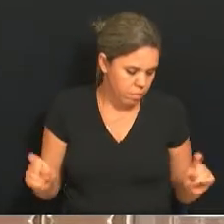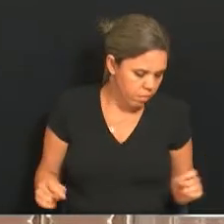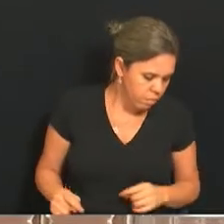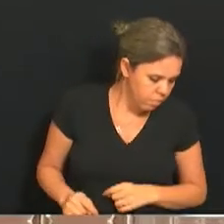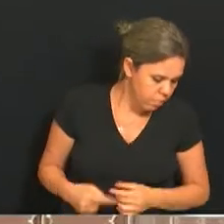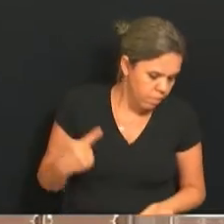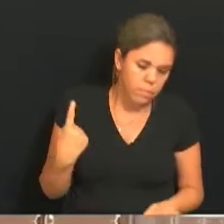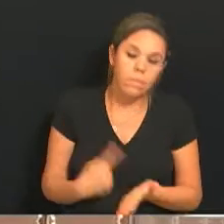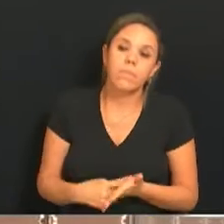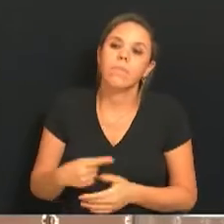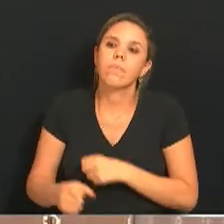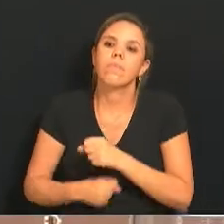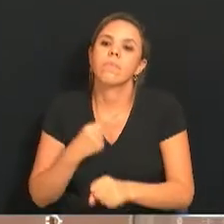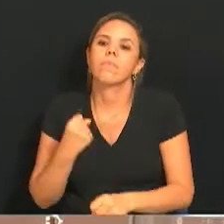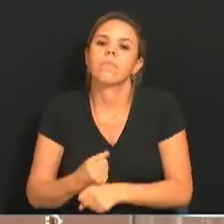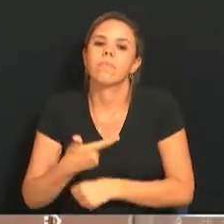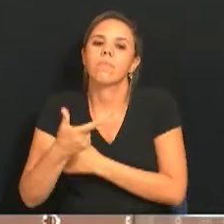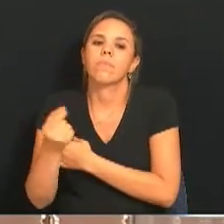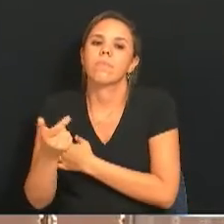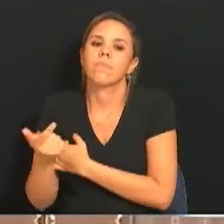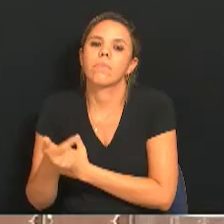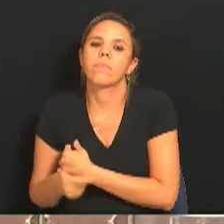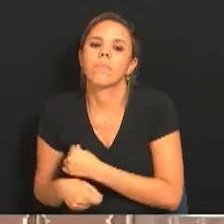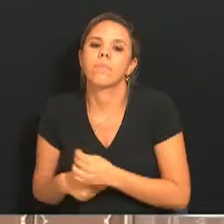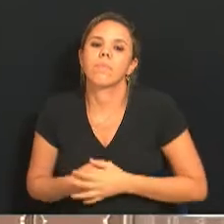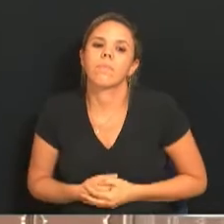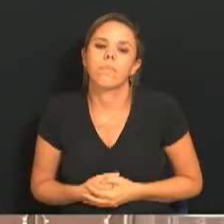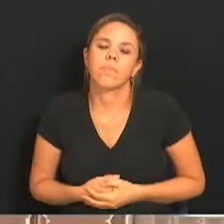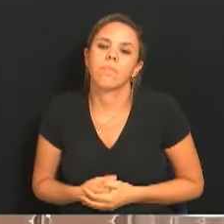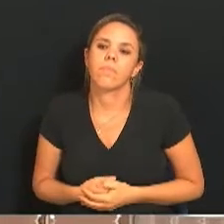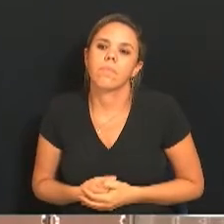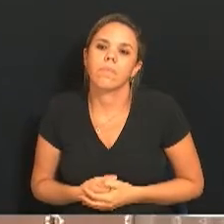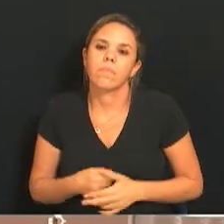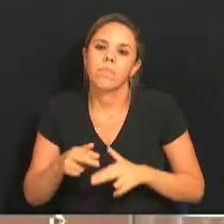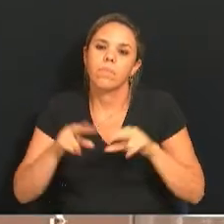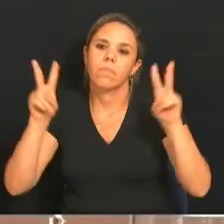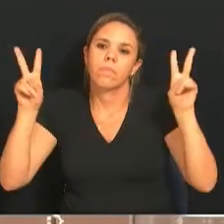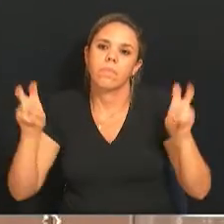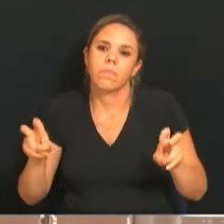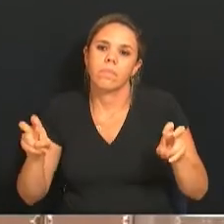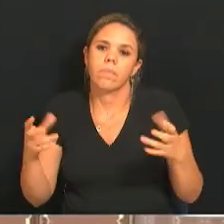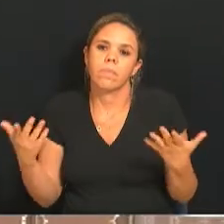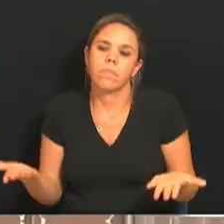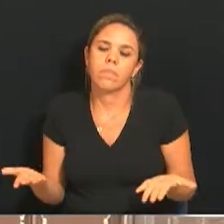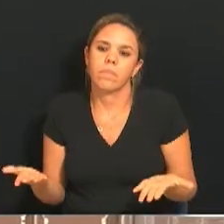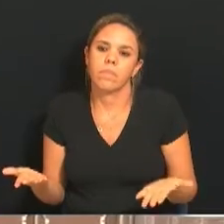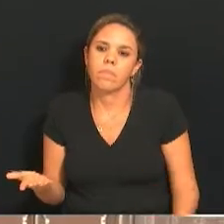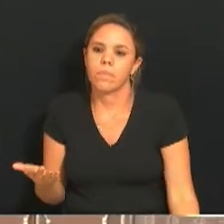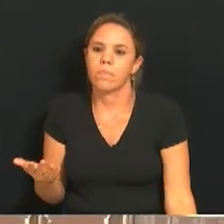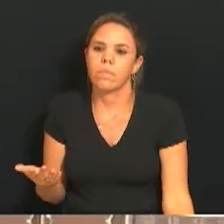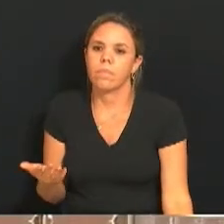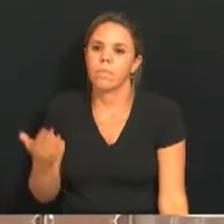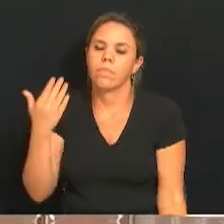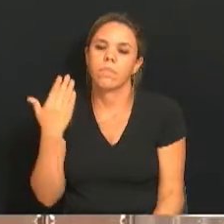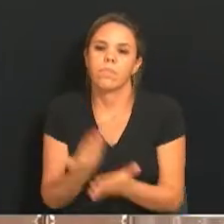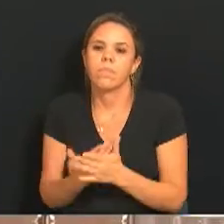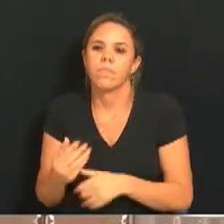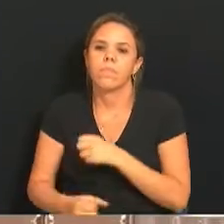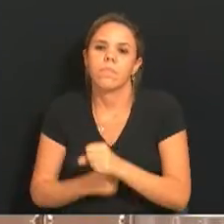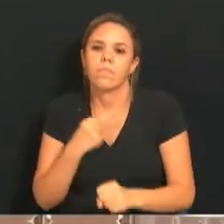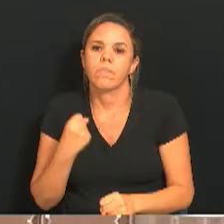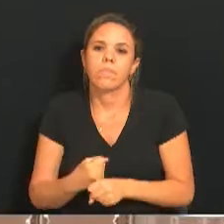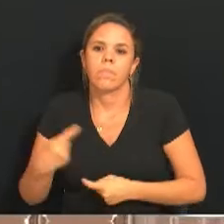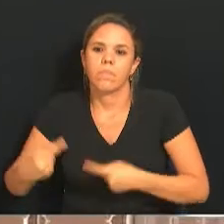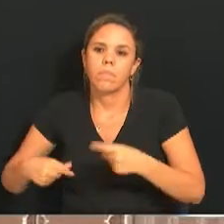marcando nesse ano de 2022, e com esse tema. Mas eu acredito que esse ano vai ser um ano que a gente vai ter que discutir mais